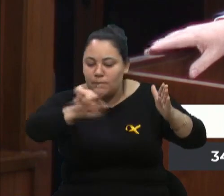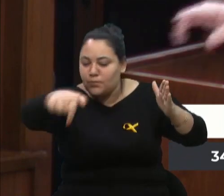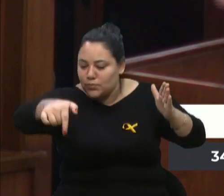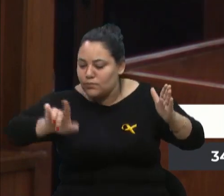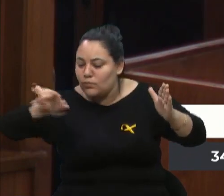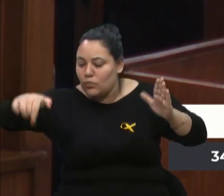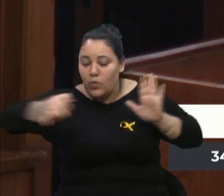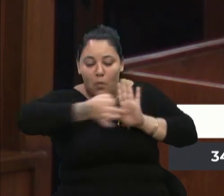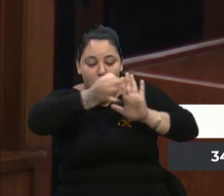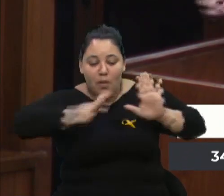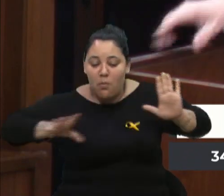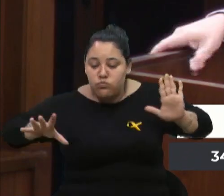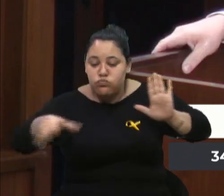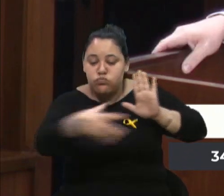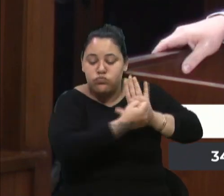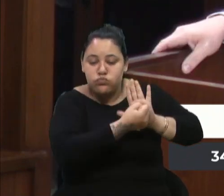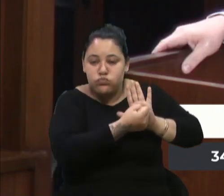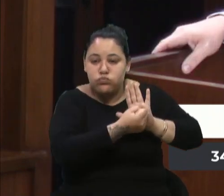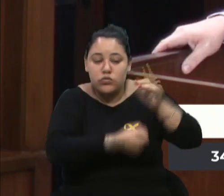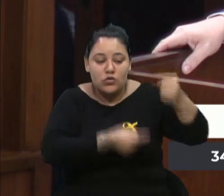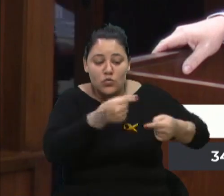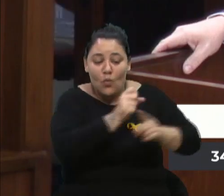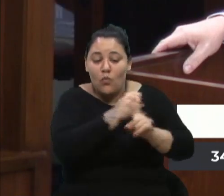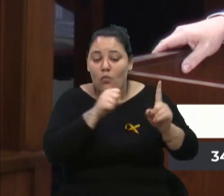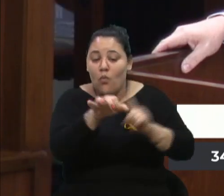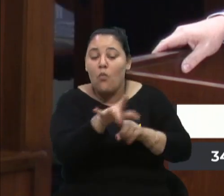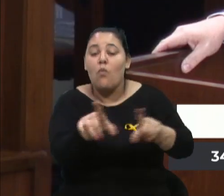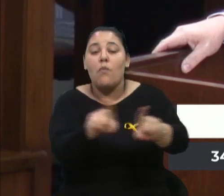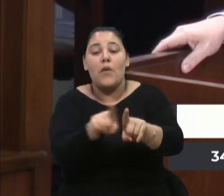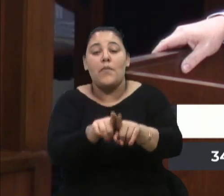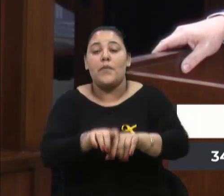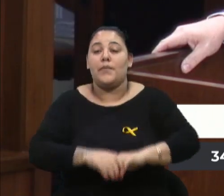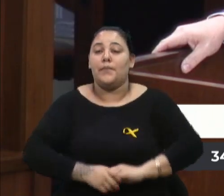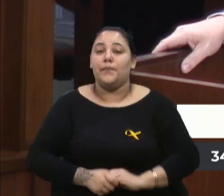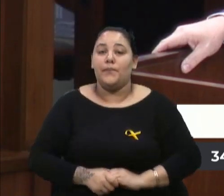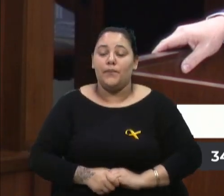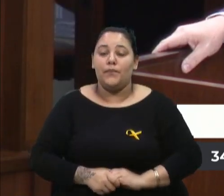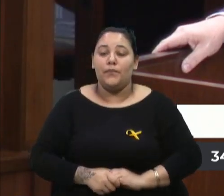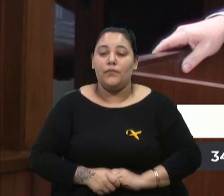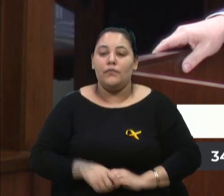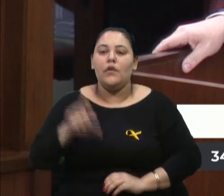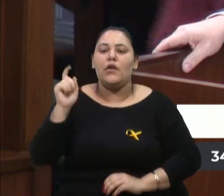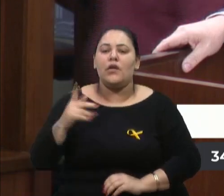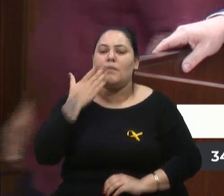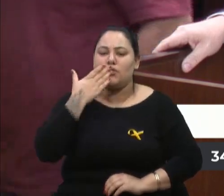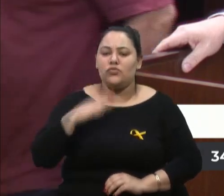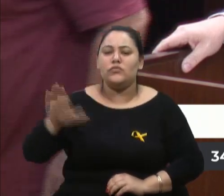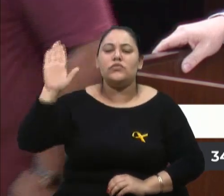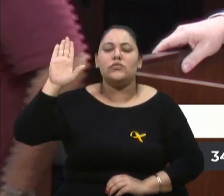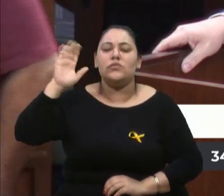amplamente com a sociedade. O seu a parte, Verano? Quem pediu a parte? A parte...